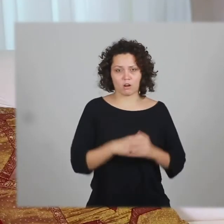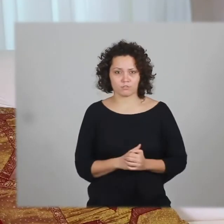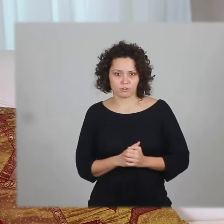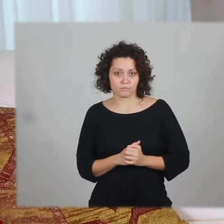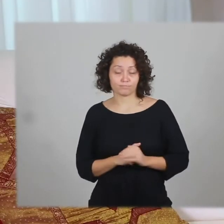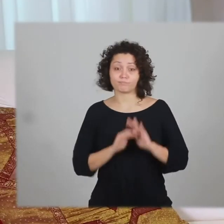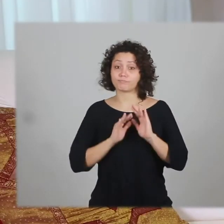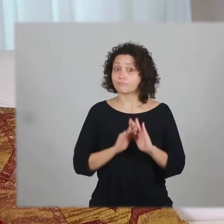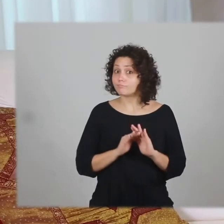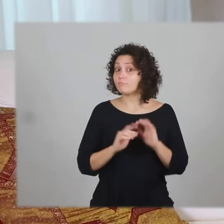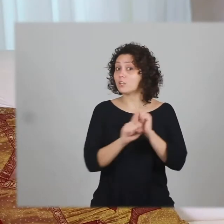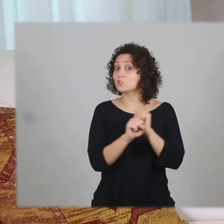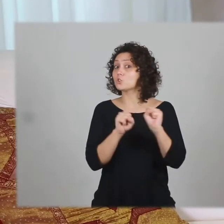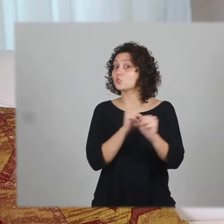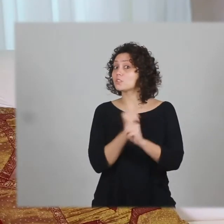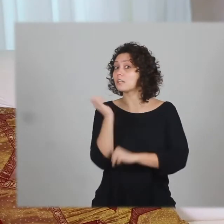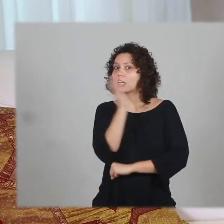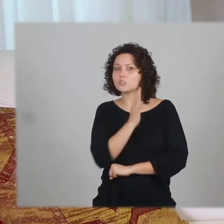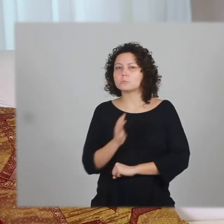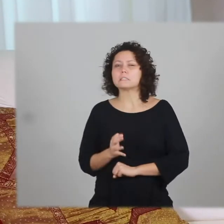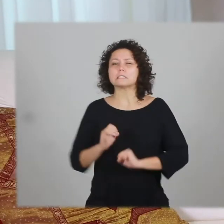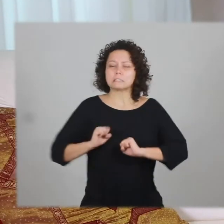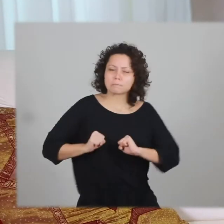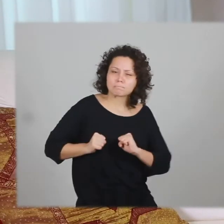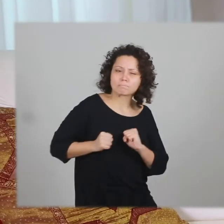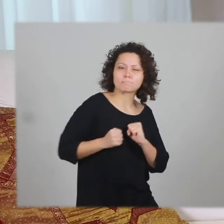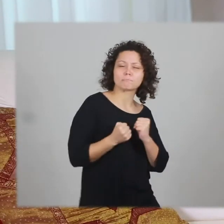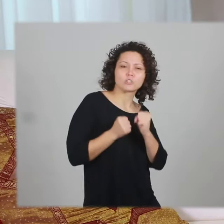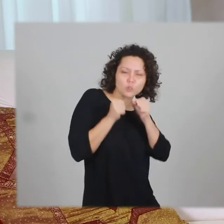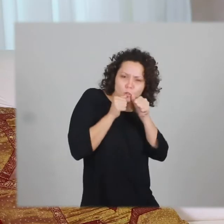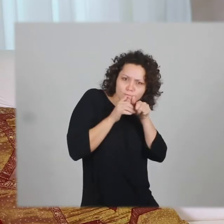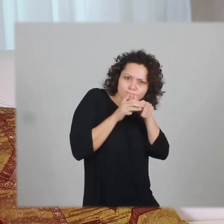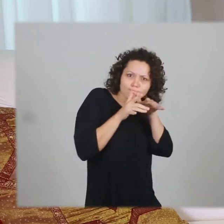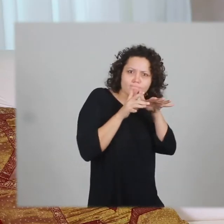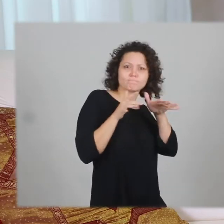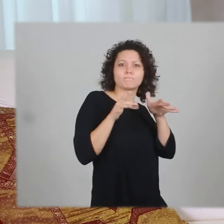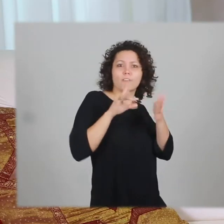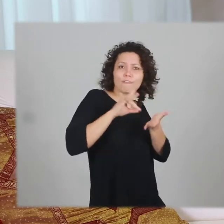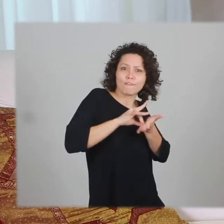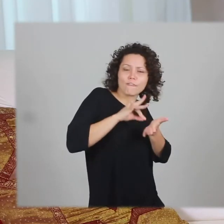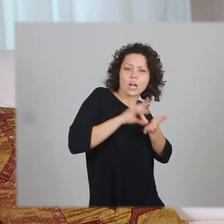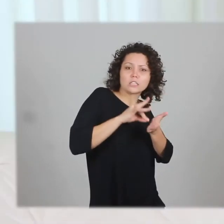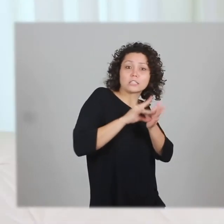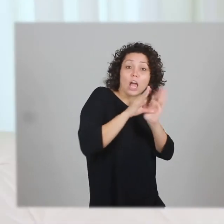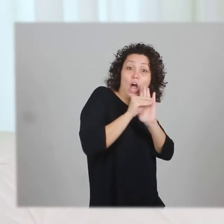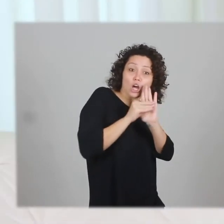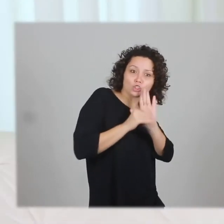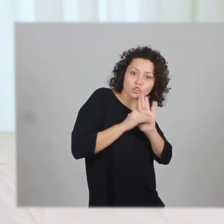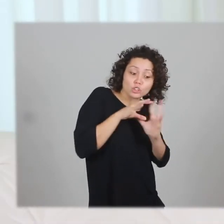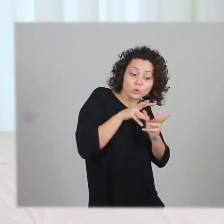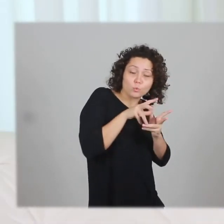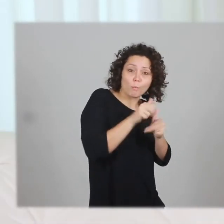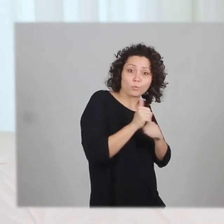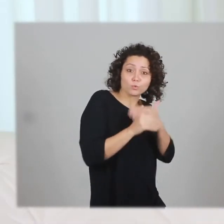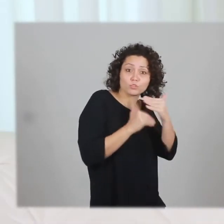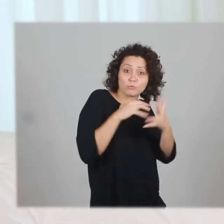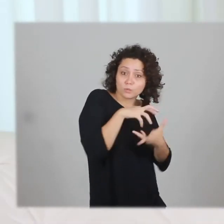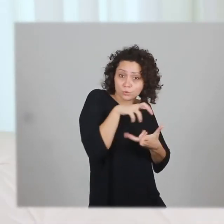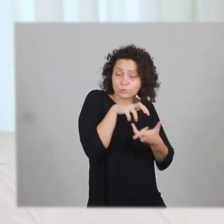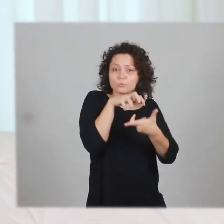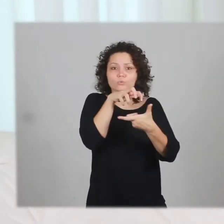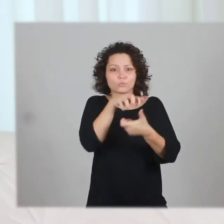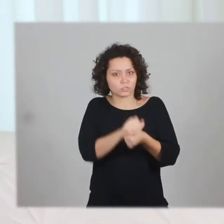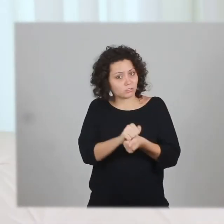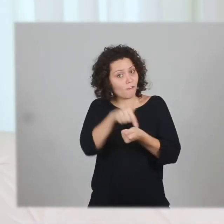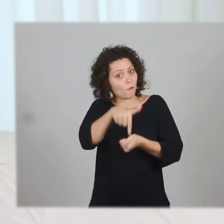sociedade civil brasileira está engajada na construção, disseminação e concretização das agendas globais ligadas ao desenvolvimento sustentável